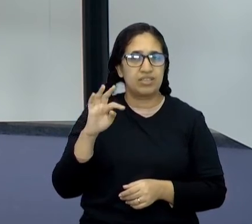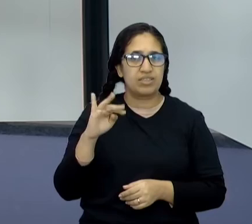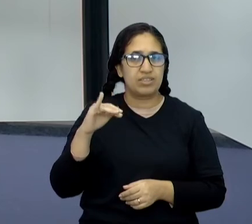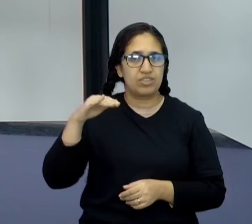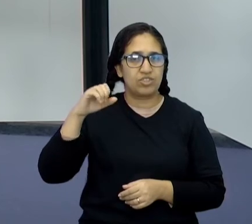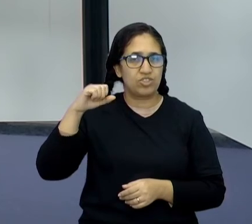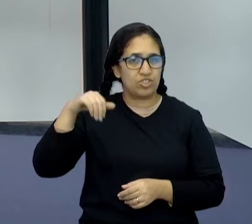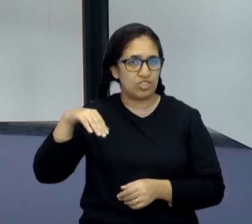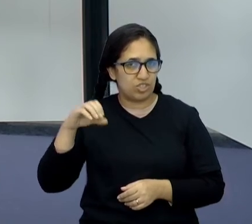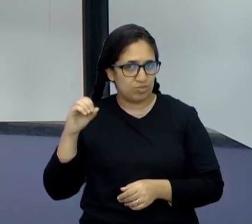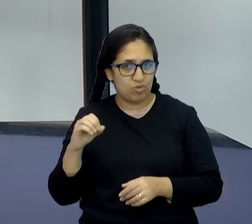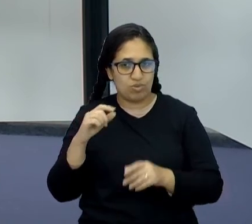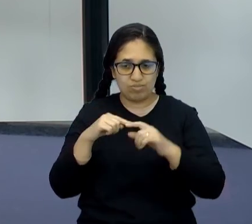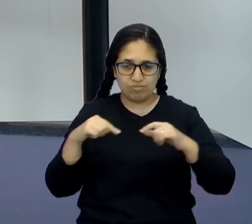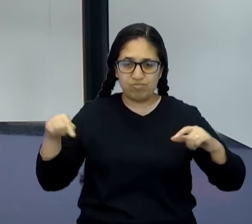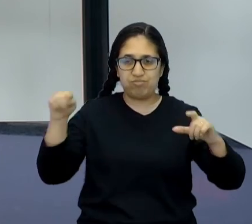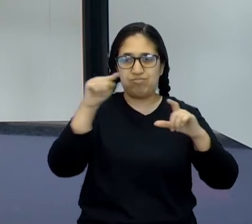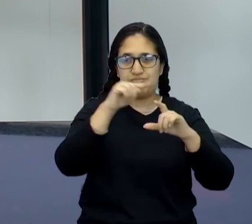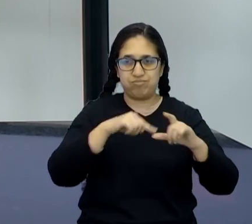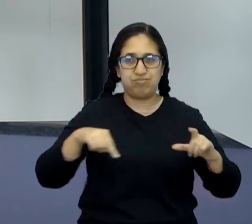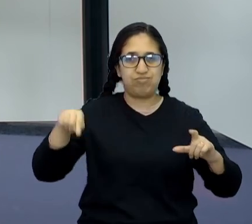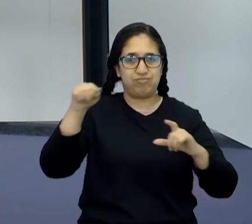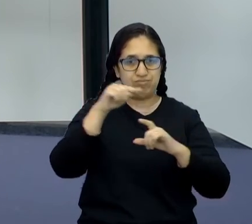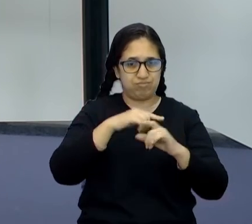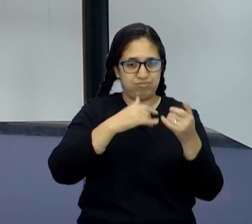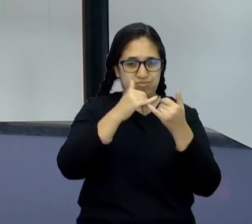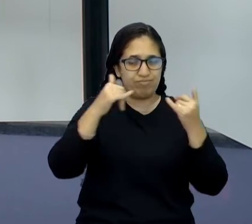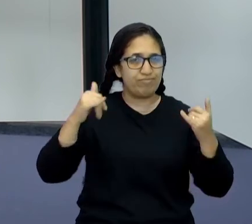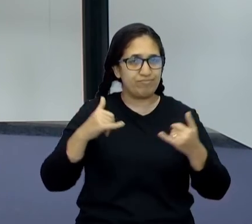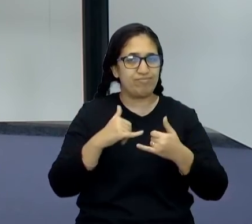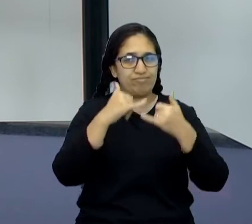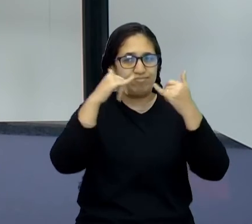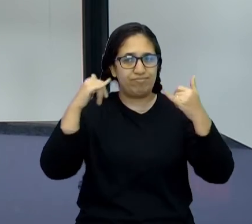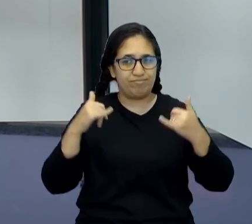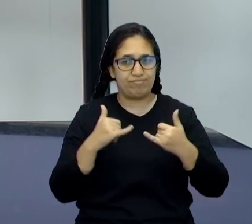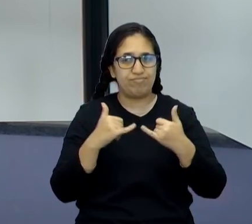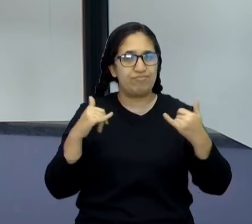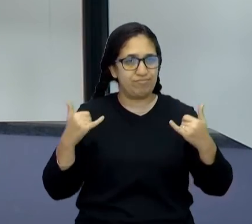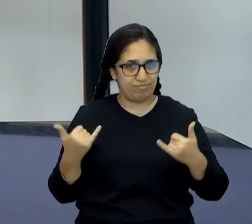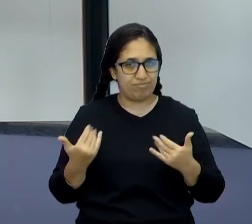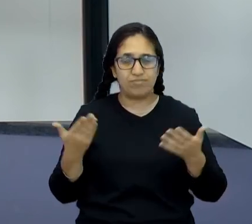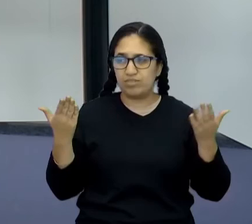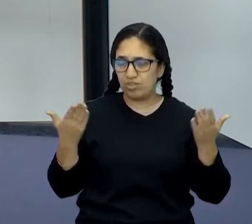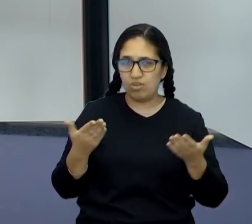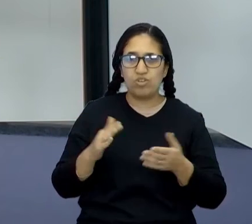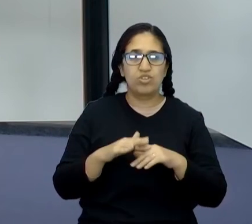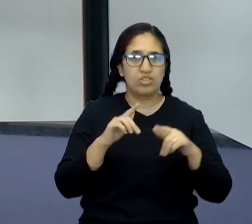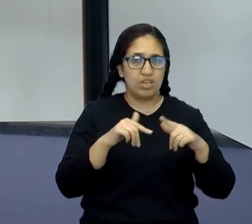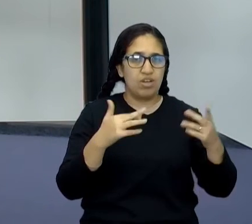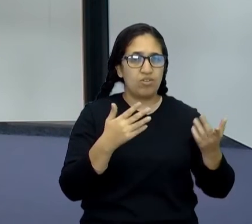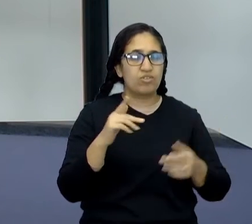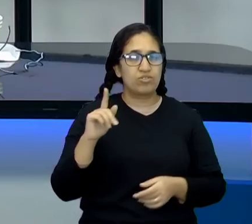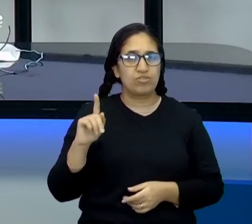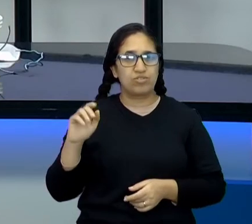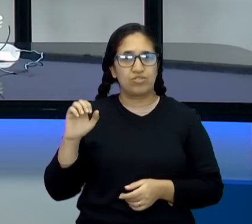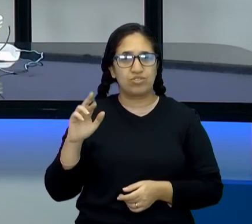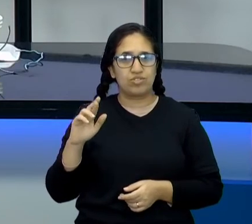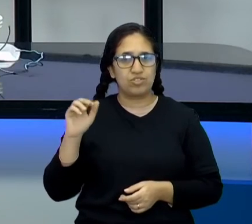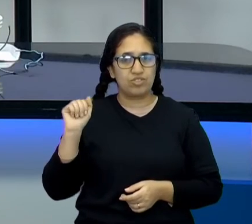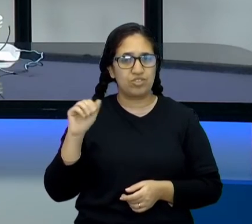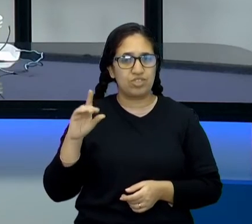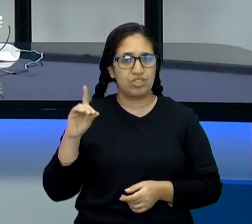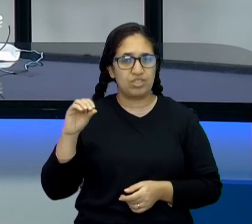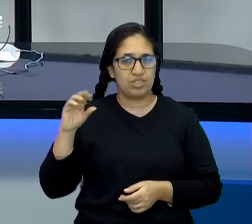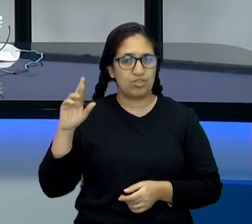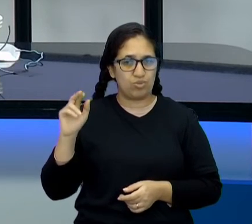pelo movimento de carga elétrica. E isso foi responsável pelo que a gente tem hoje equipamento chamado gerador. O que faz